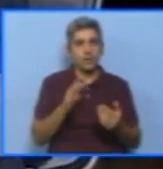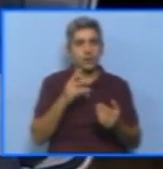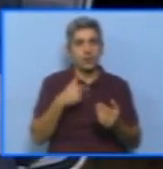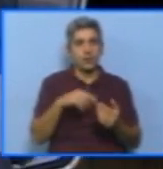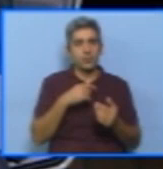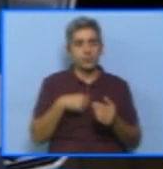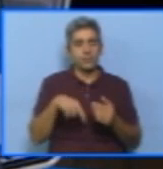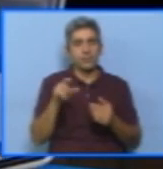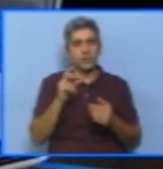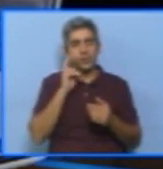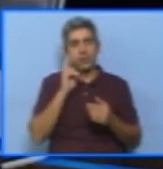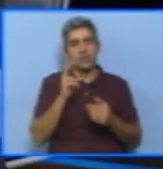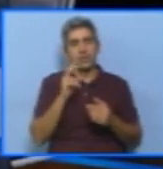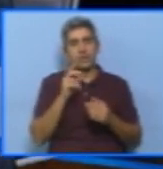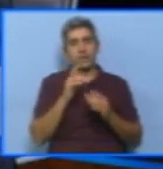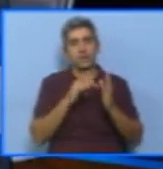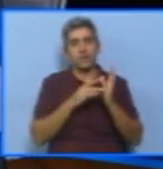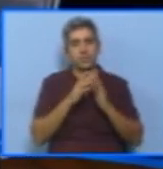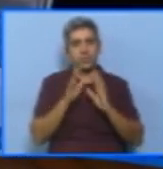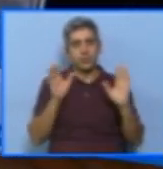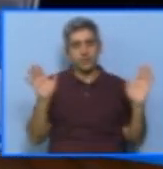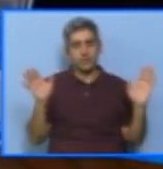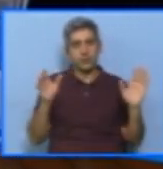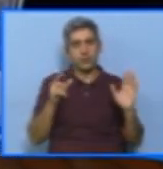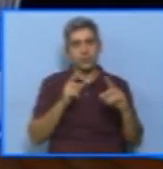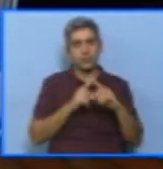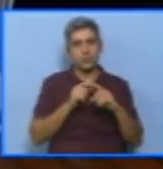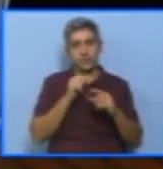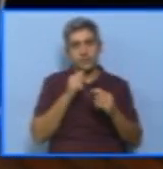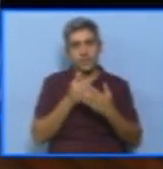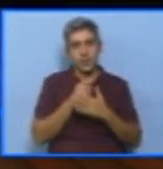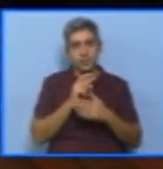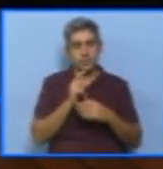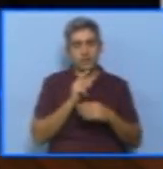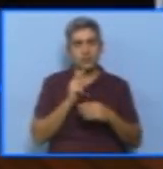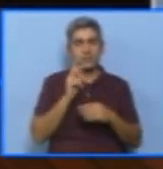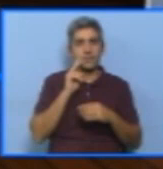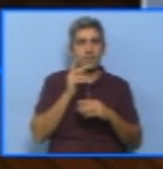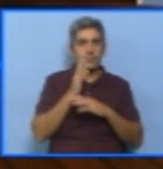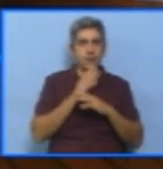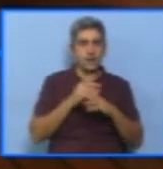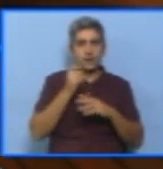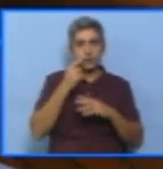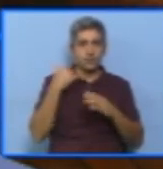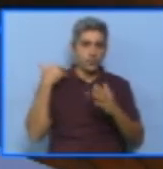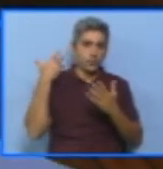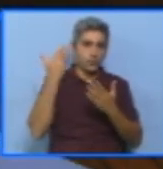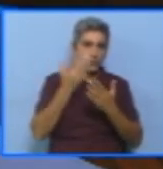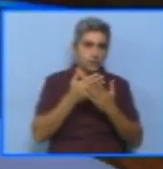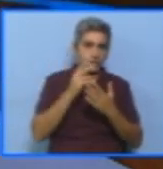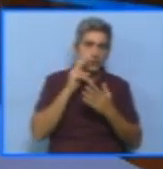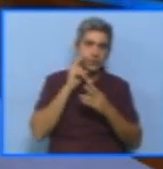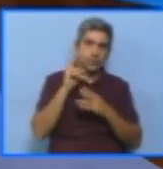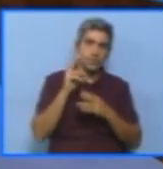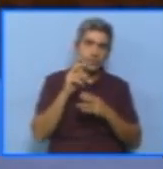nós vamos olhar para o crucifixo apenas como uma derrota, vemos metade da história. Quando olhamos